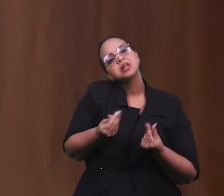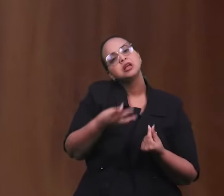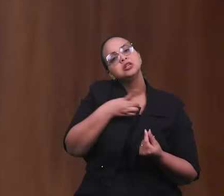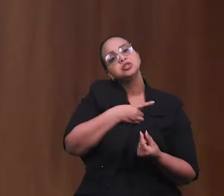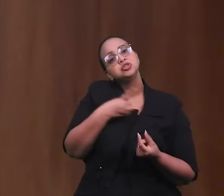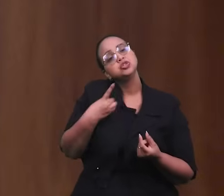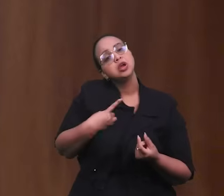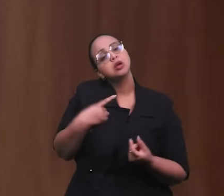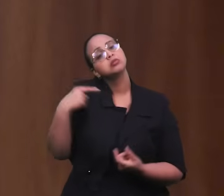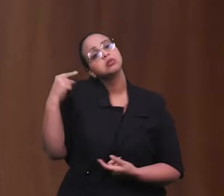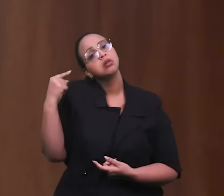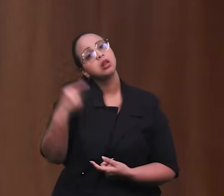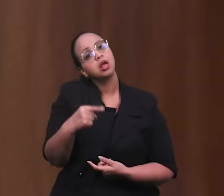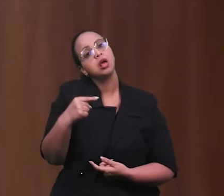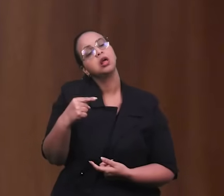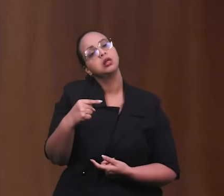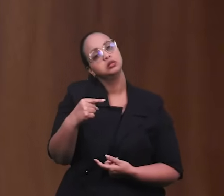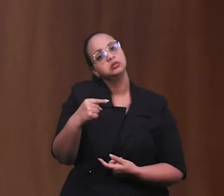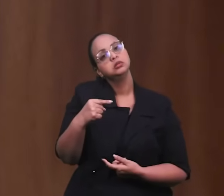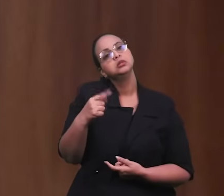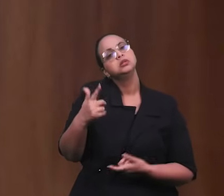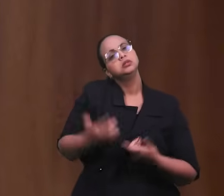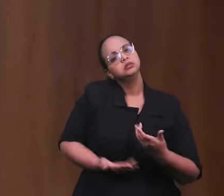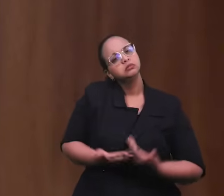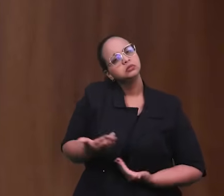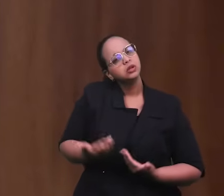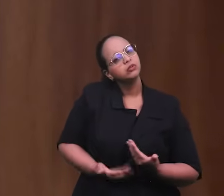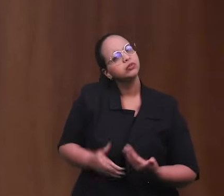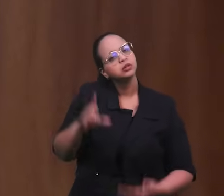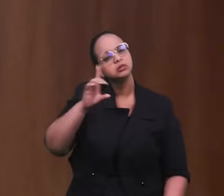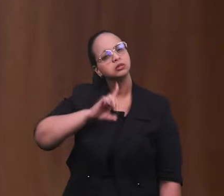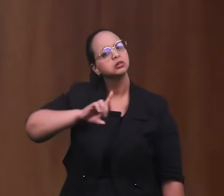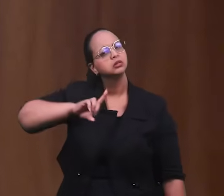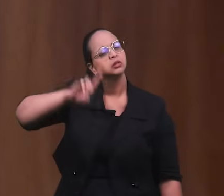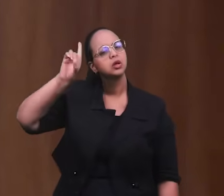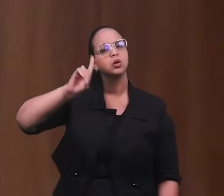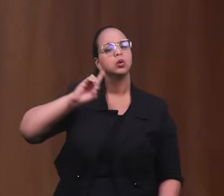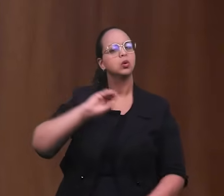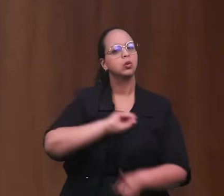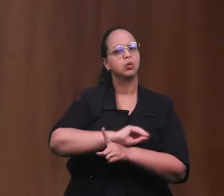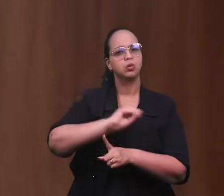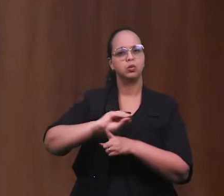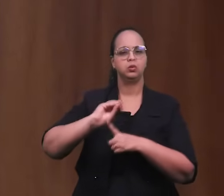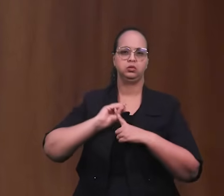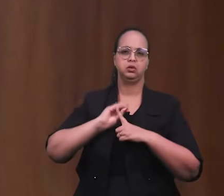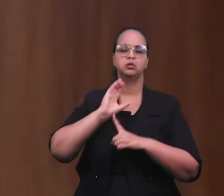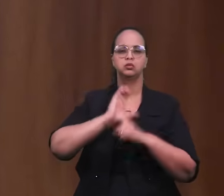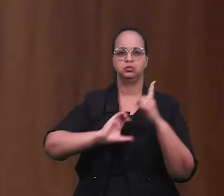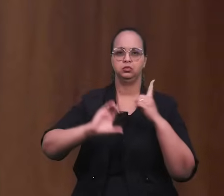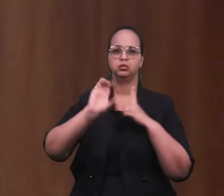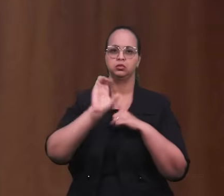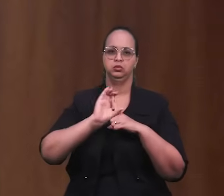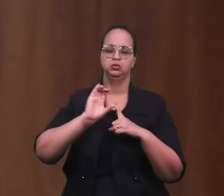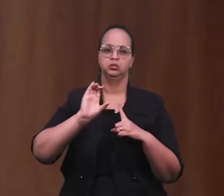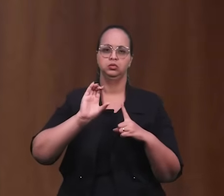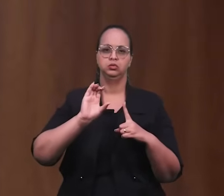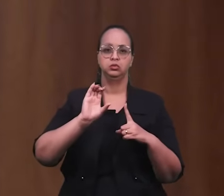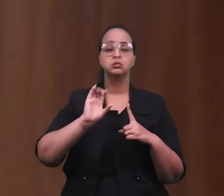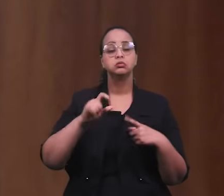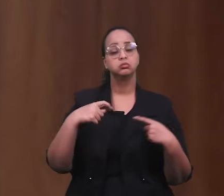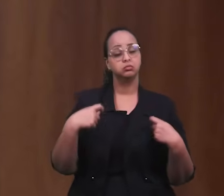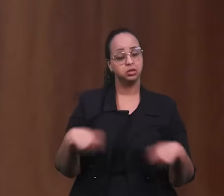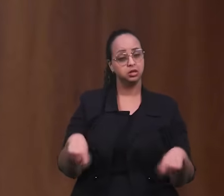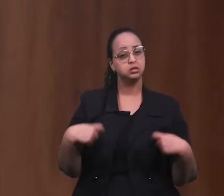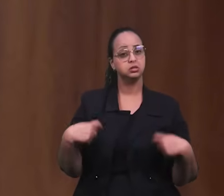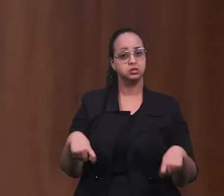ali à porta, não é? Servindo ao Senhor, zelando para que haja um bom andamento do culto, ele tem que ter